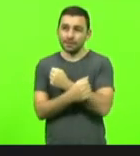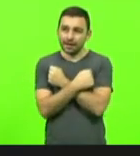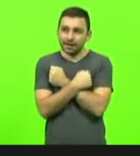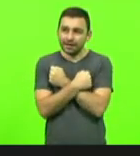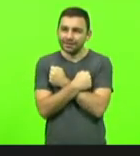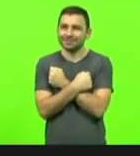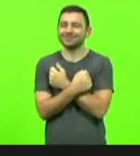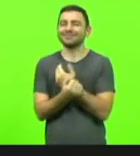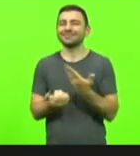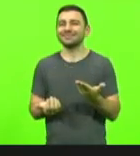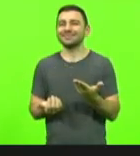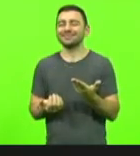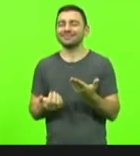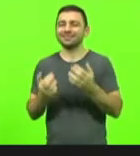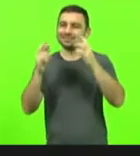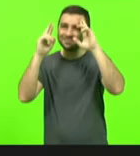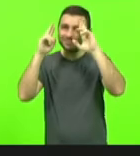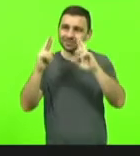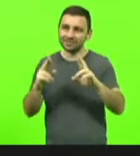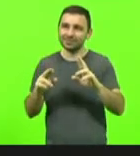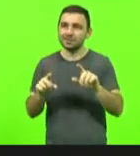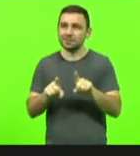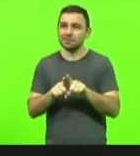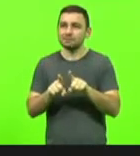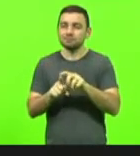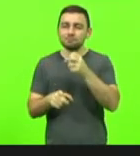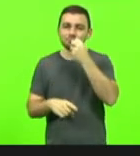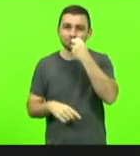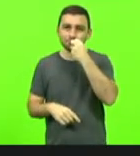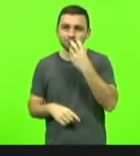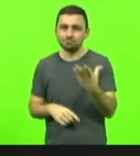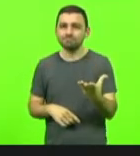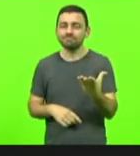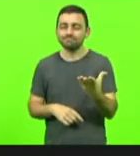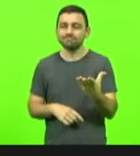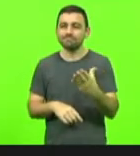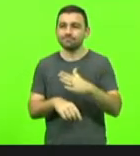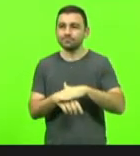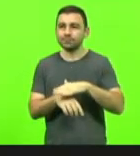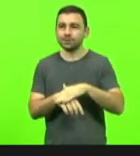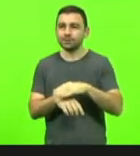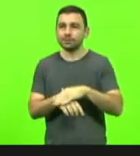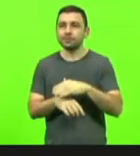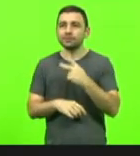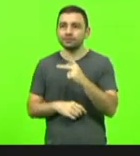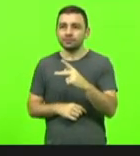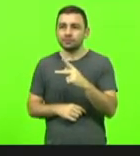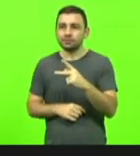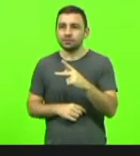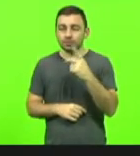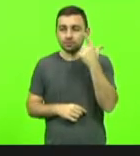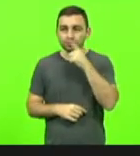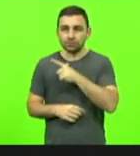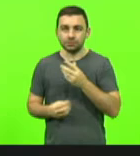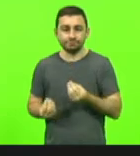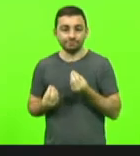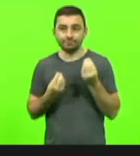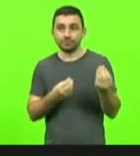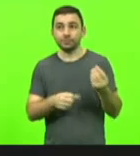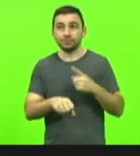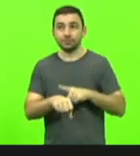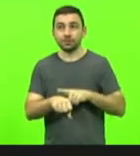seu carinho, o seu respeito e o belo gesto, né, em ceder, né, esse tempo aí